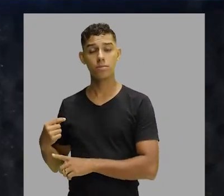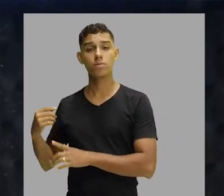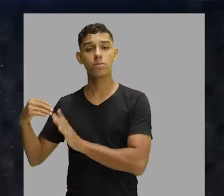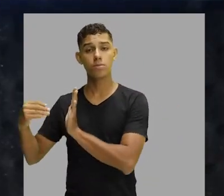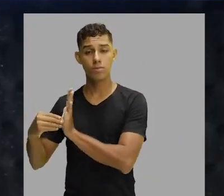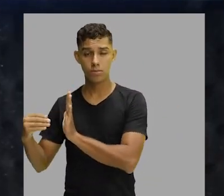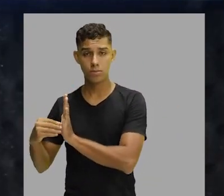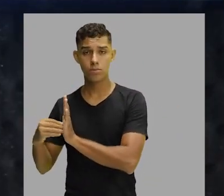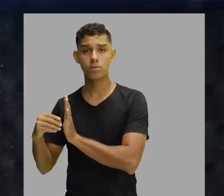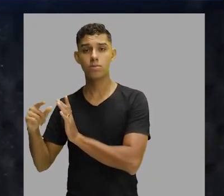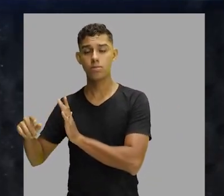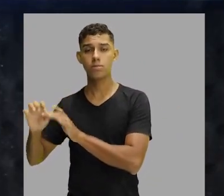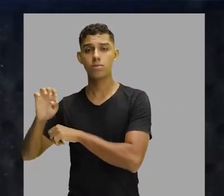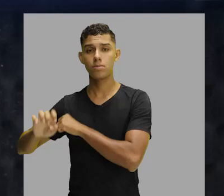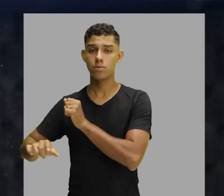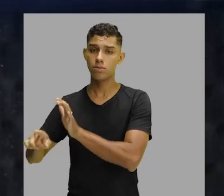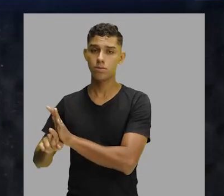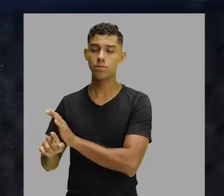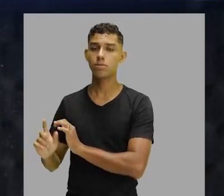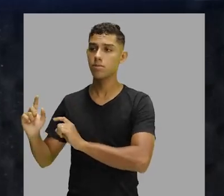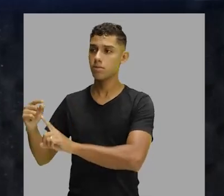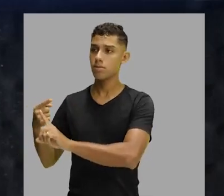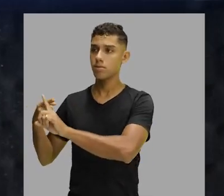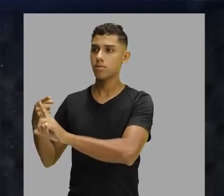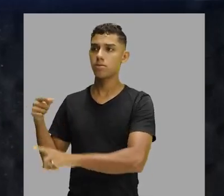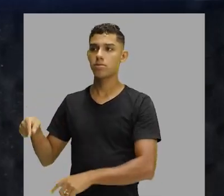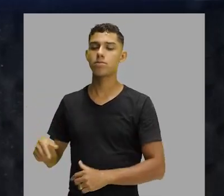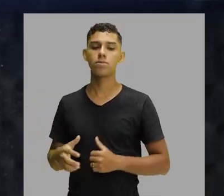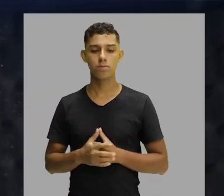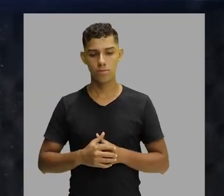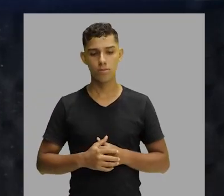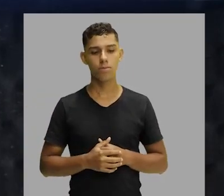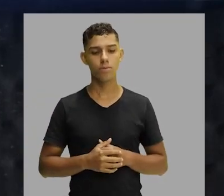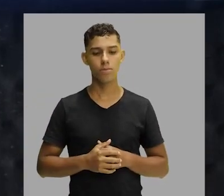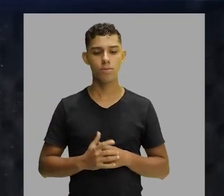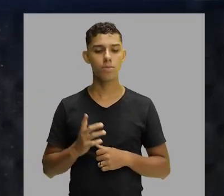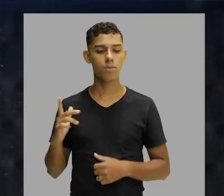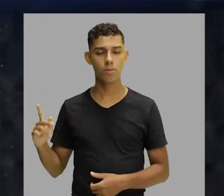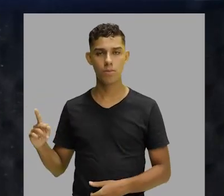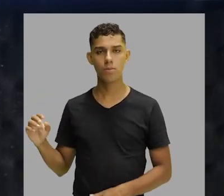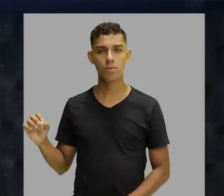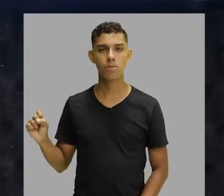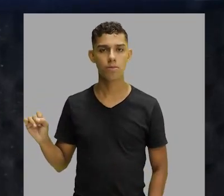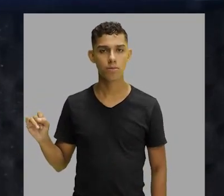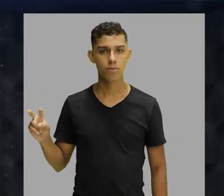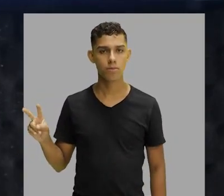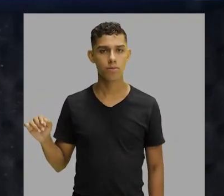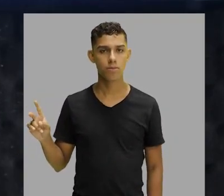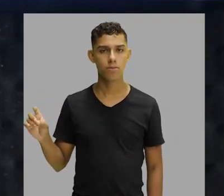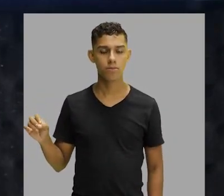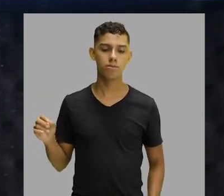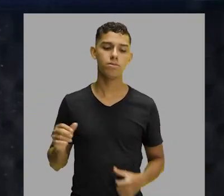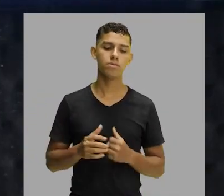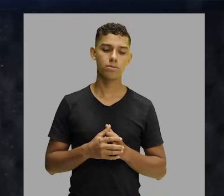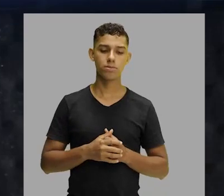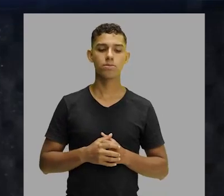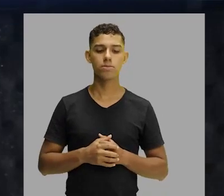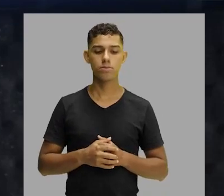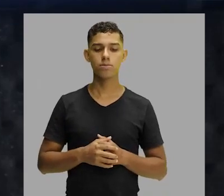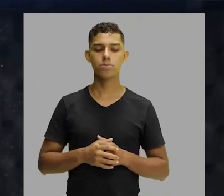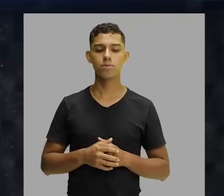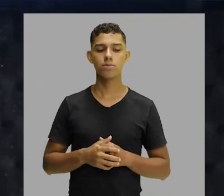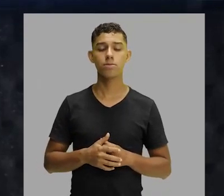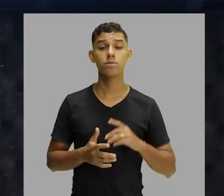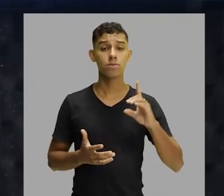ok? Letra D, possui muitas lacunas, ok? Não vai possuir muitas